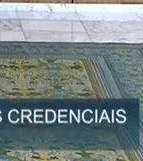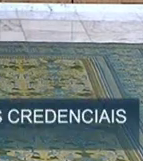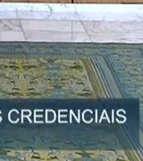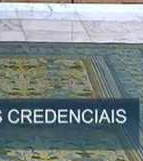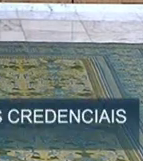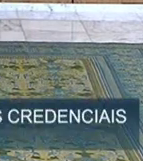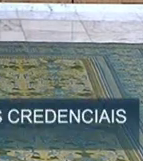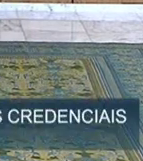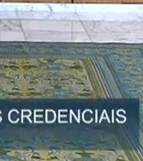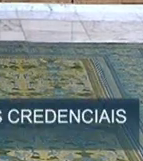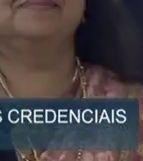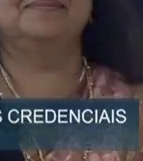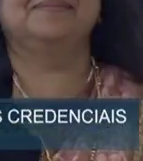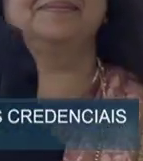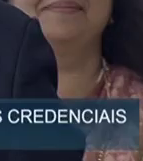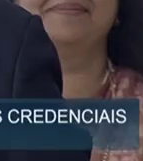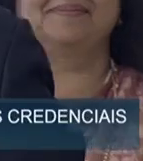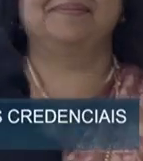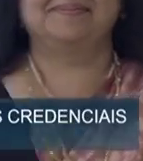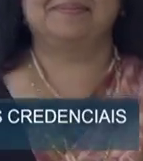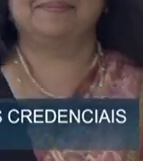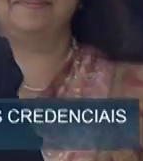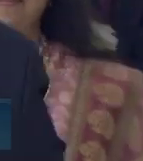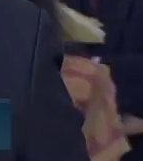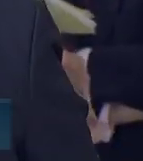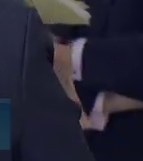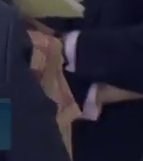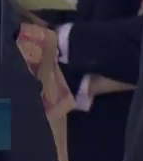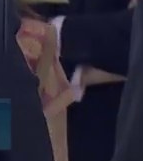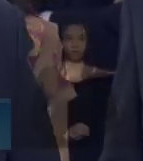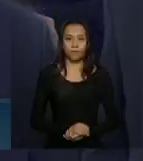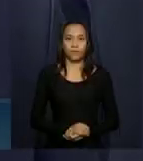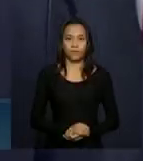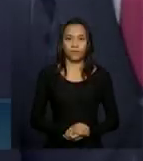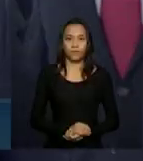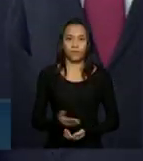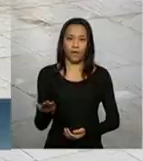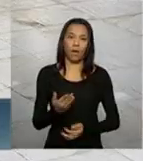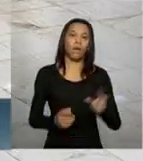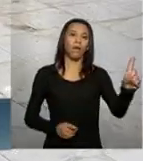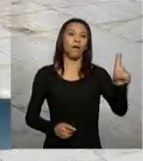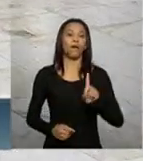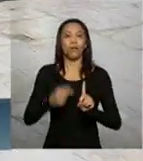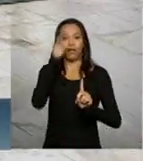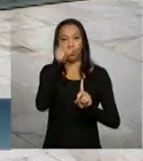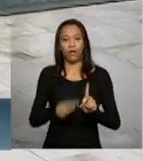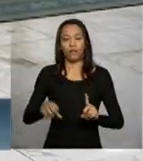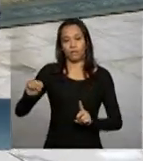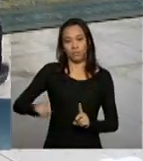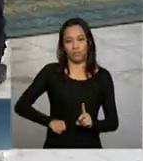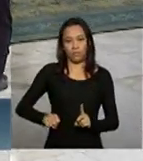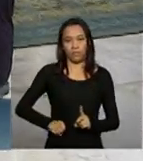O embaixador da República Popular de Bangladesh, Mohamed Mihrarul Qais.